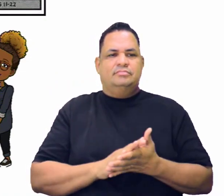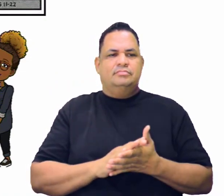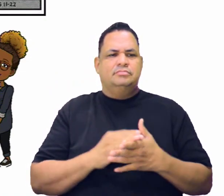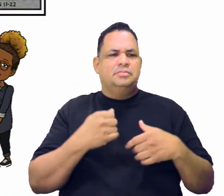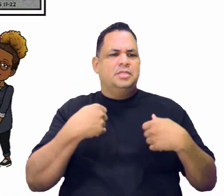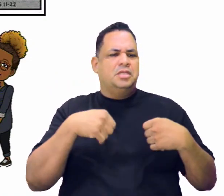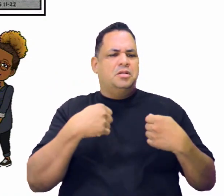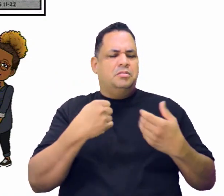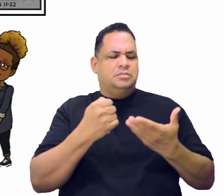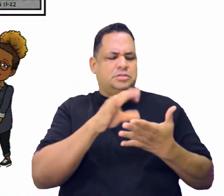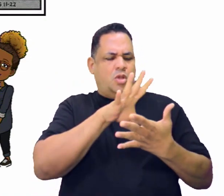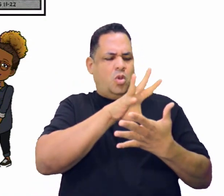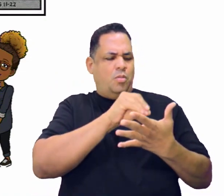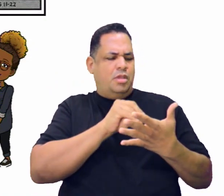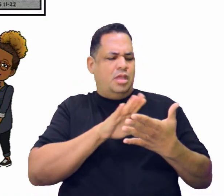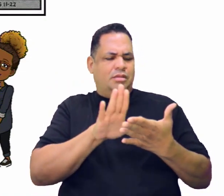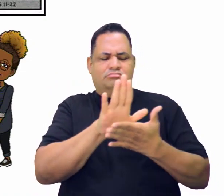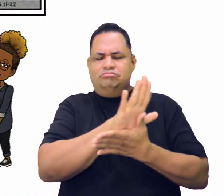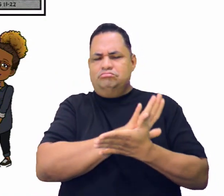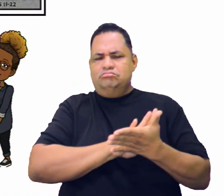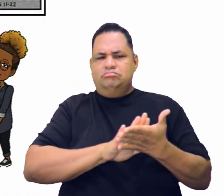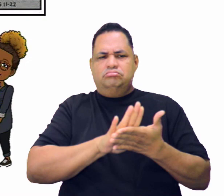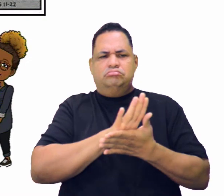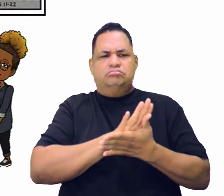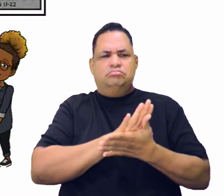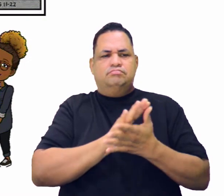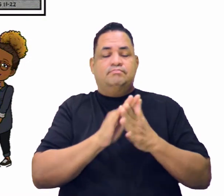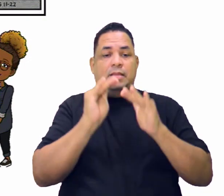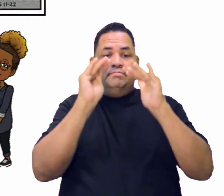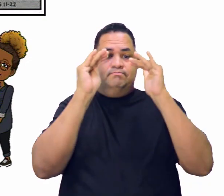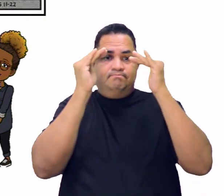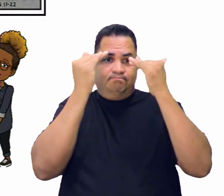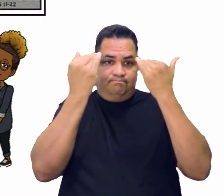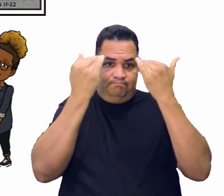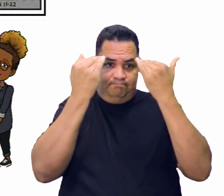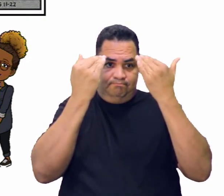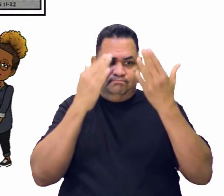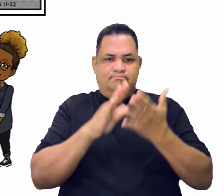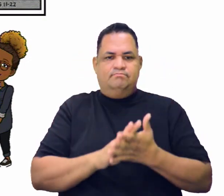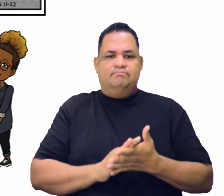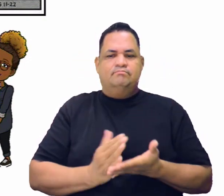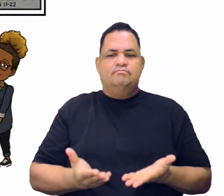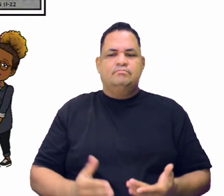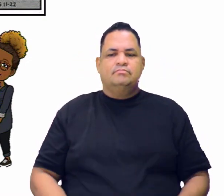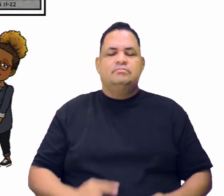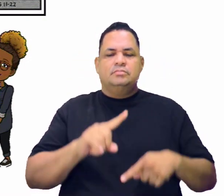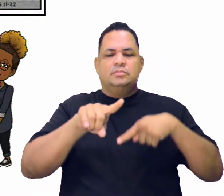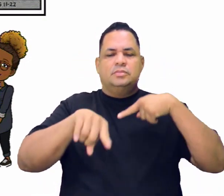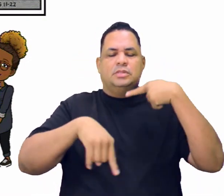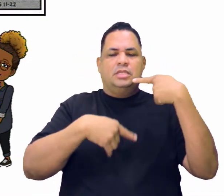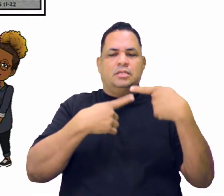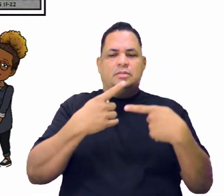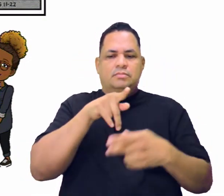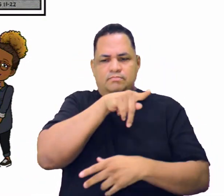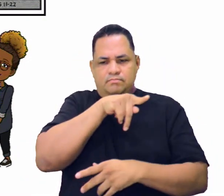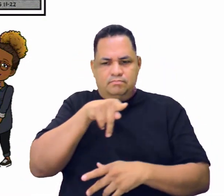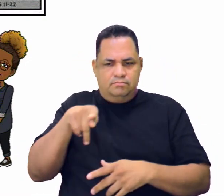precisa copiar nada. Só prestem atenção, tá bom? Que depois a